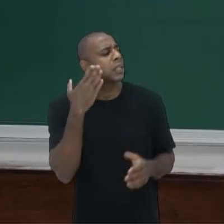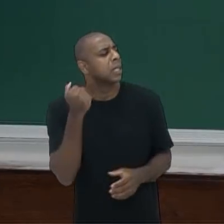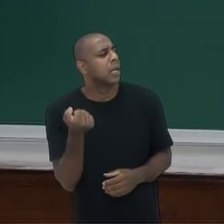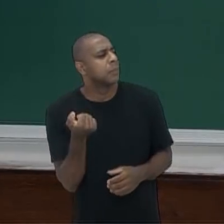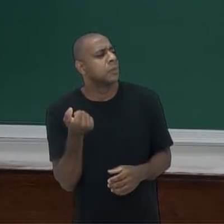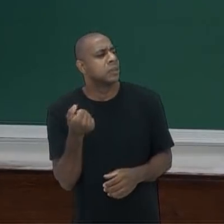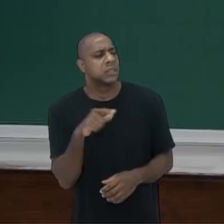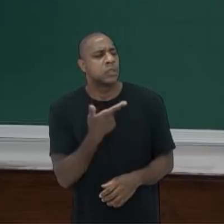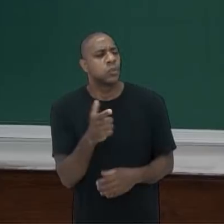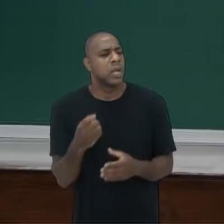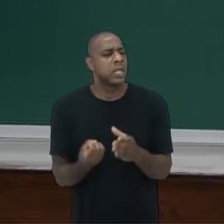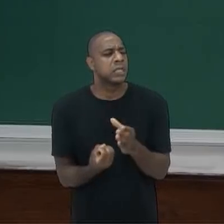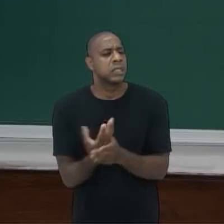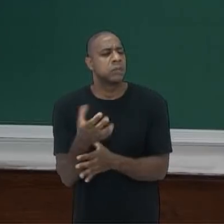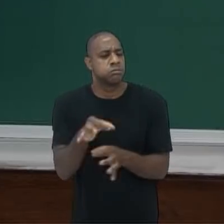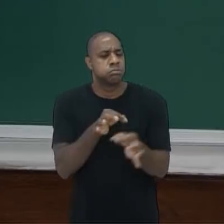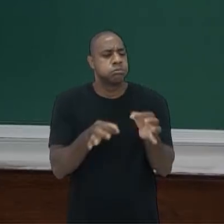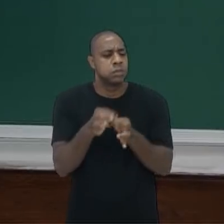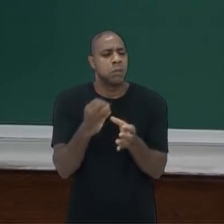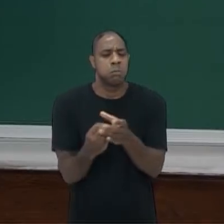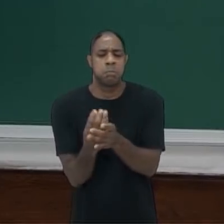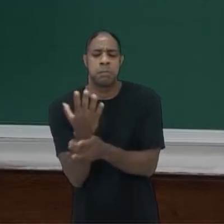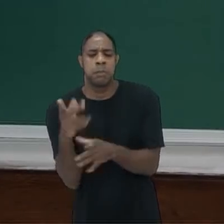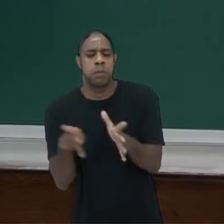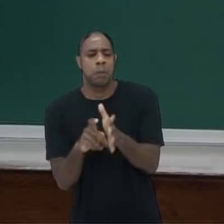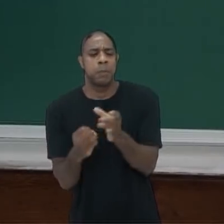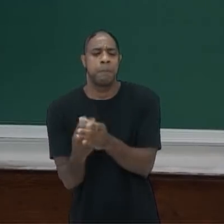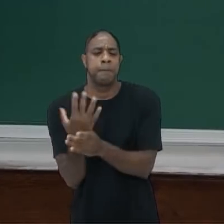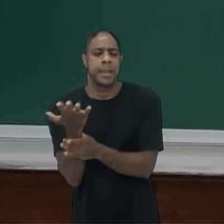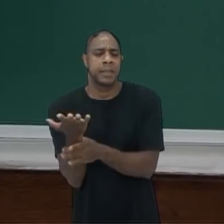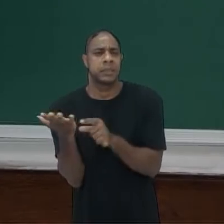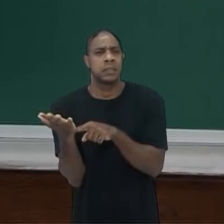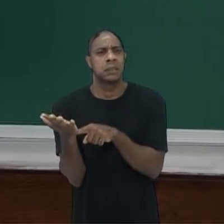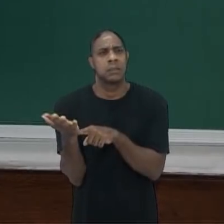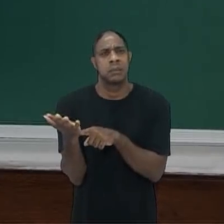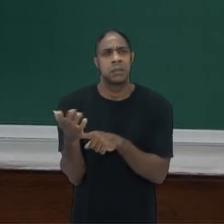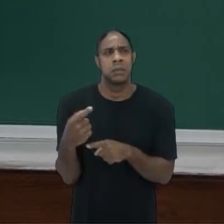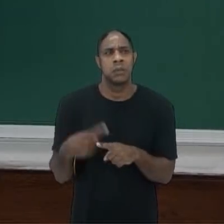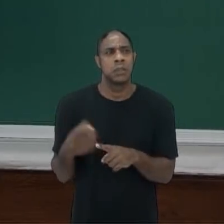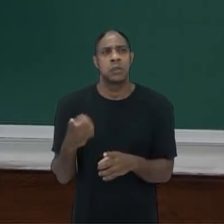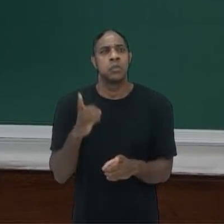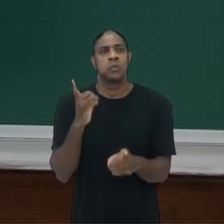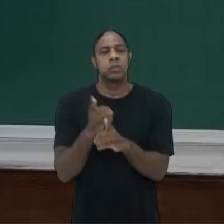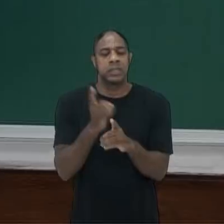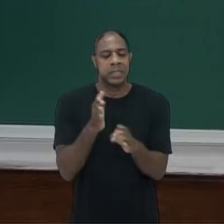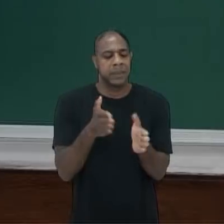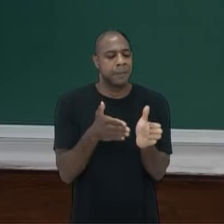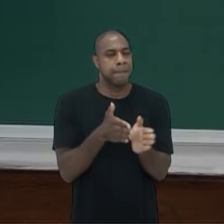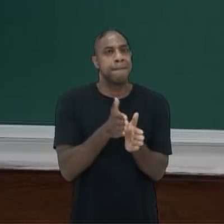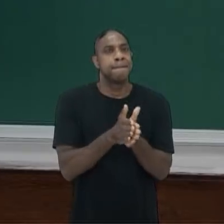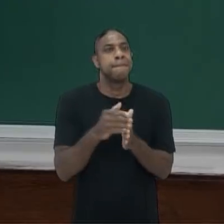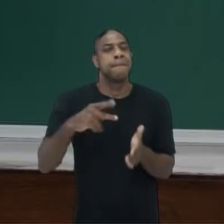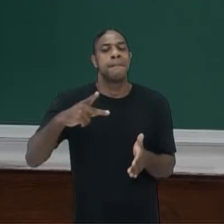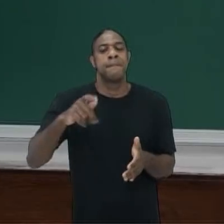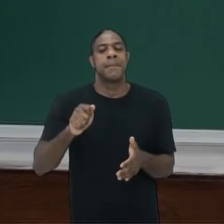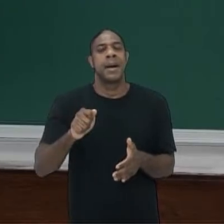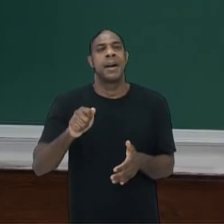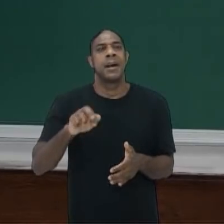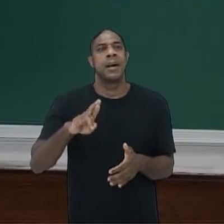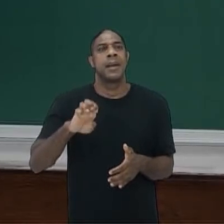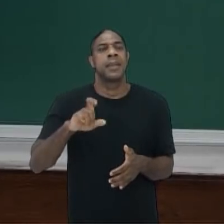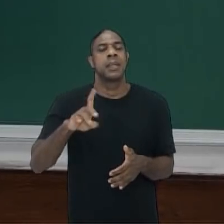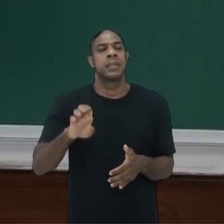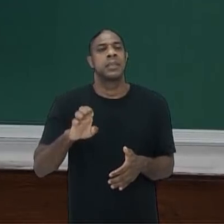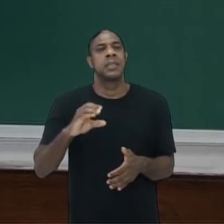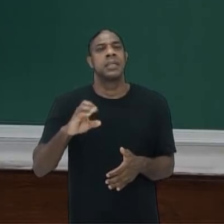exemplo, vegetal? Essa célula não é vegetal porque eu não encontro a parede celular, eu não vejo aqui, eu